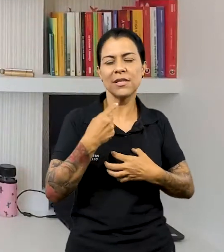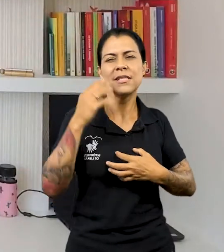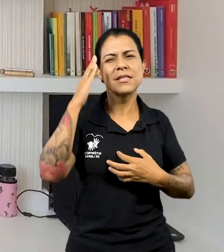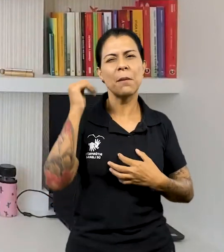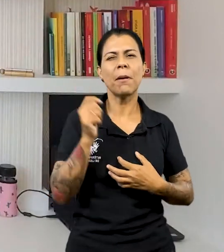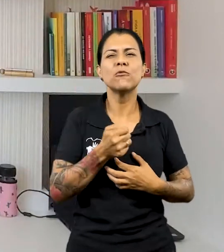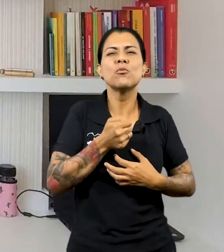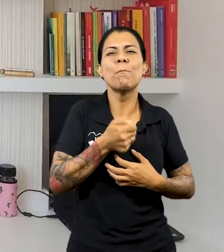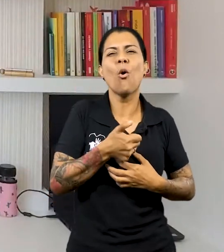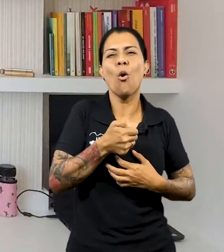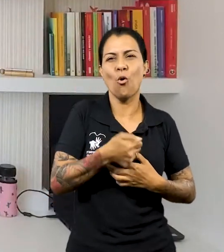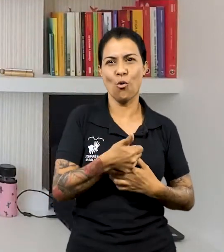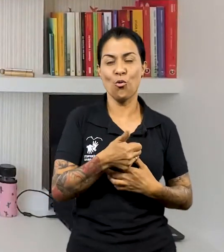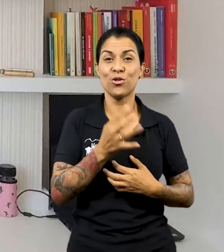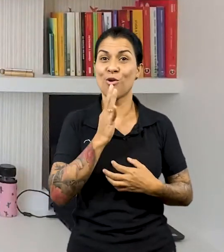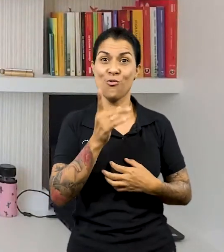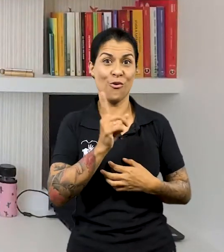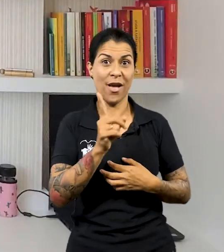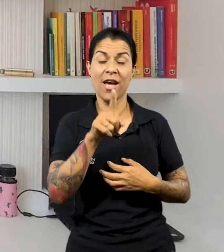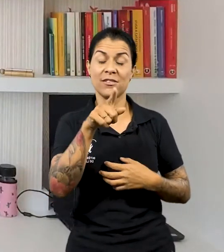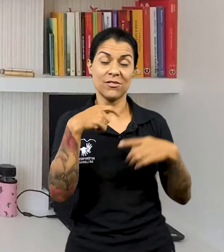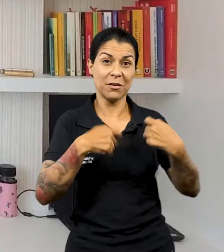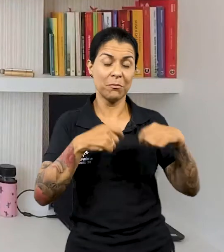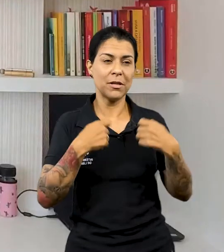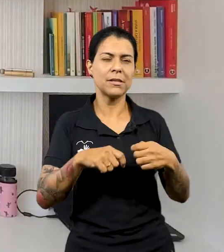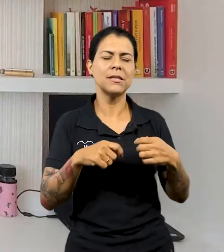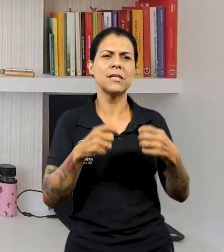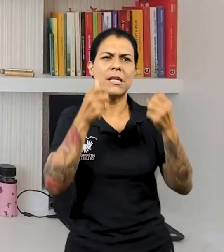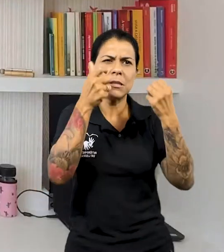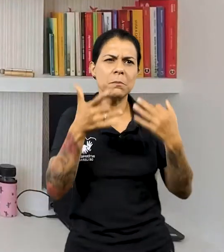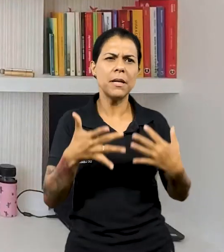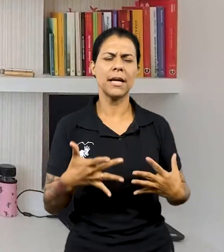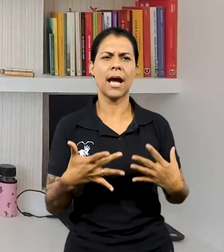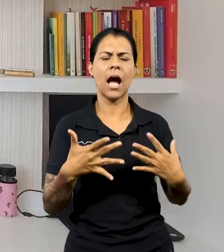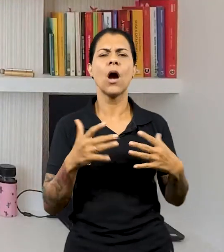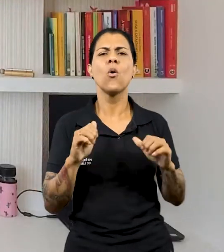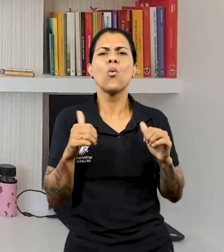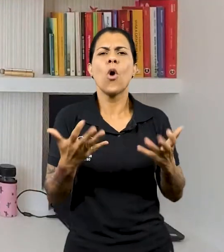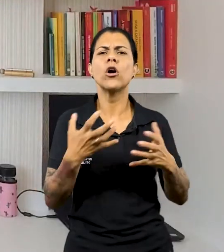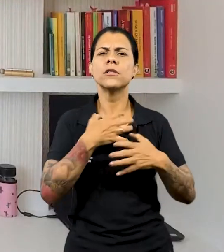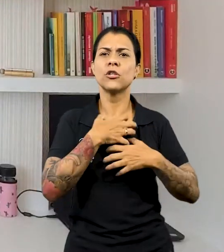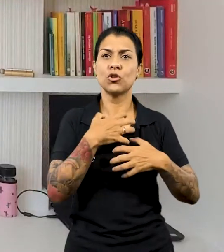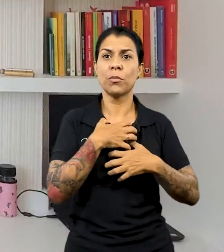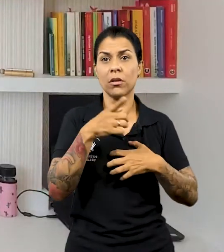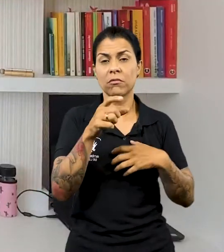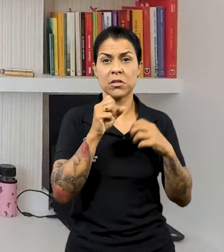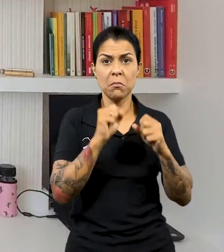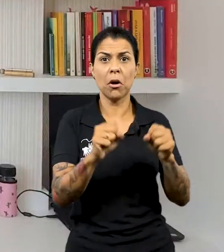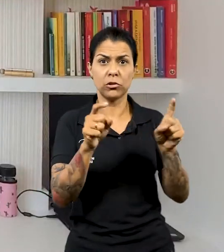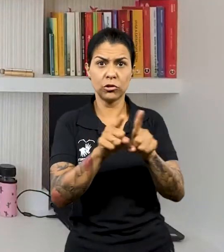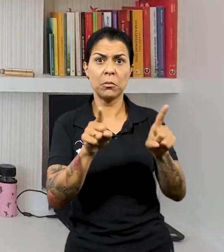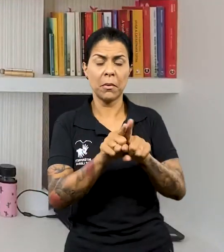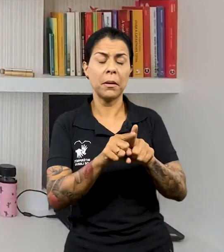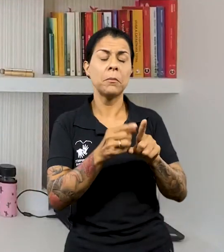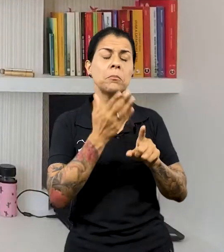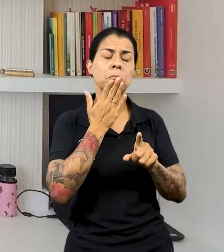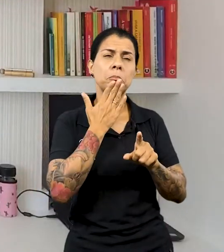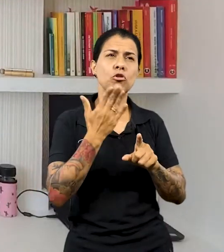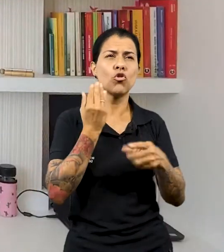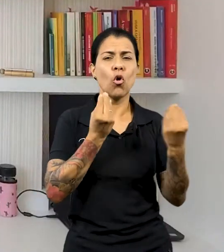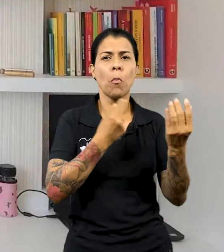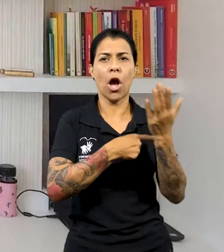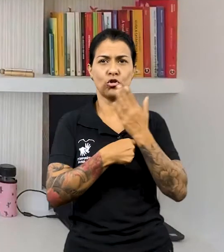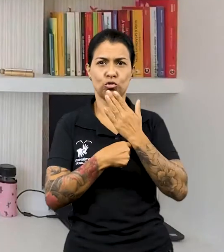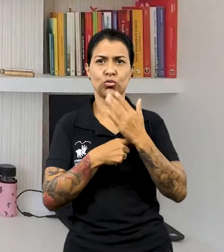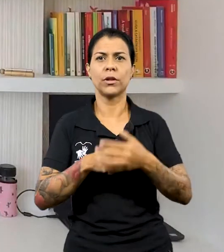limitado sobre as emoções. Então, tente ser o mais específico que você puder. Existem até alguns